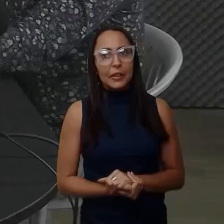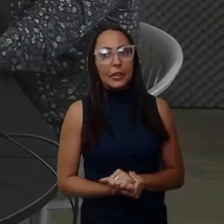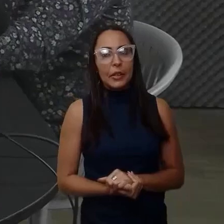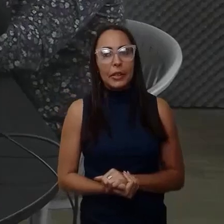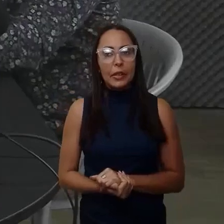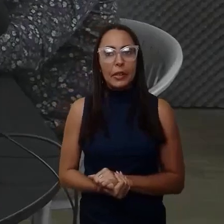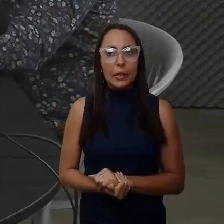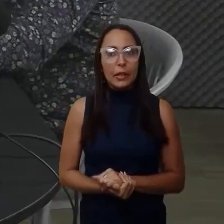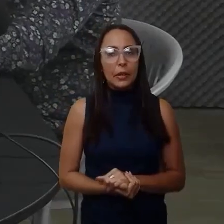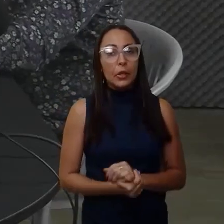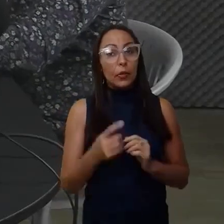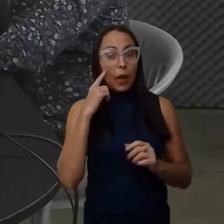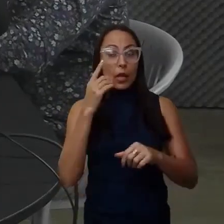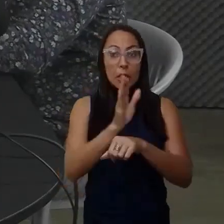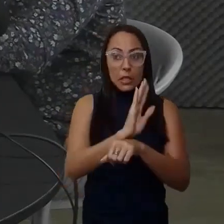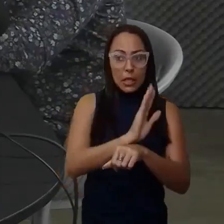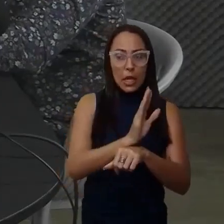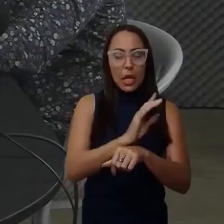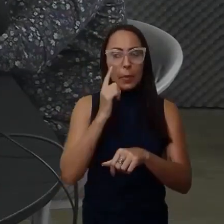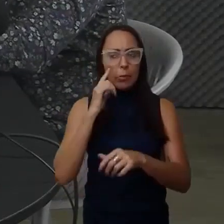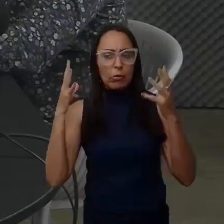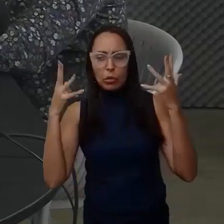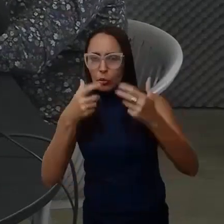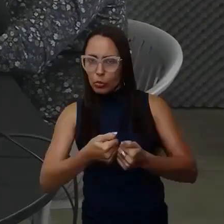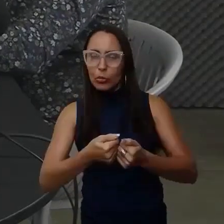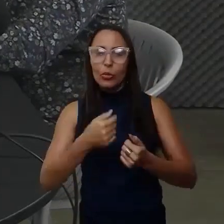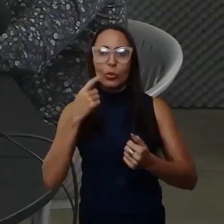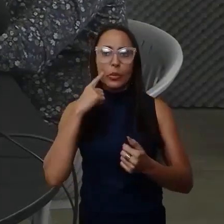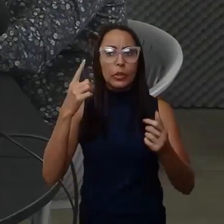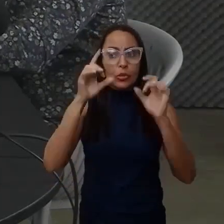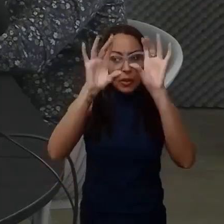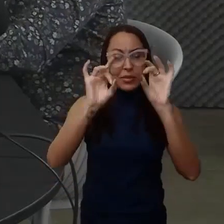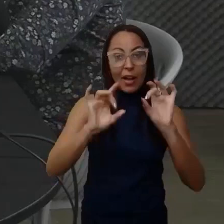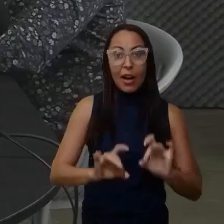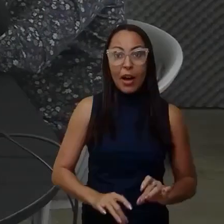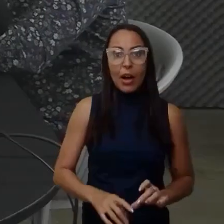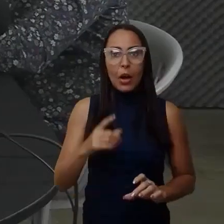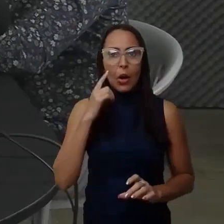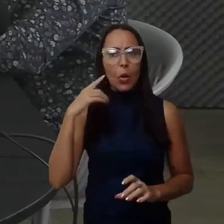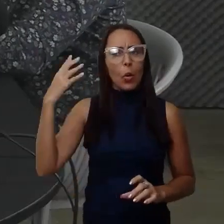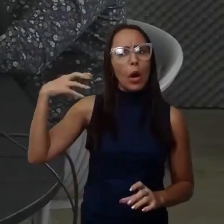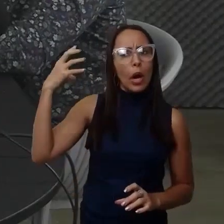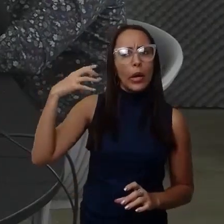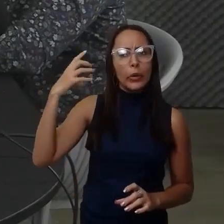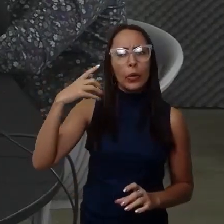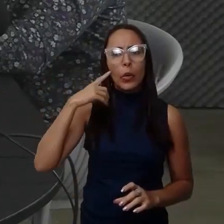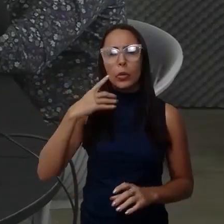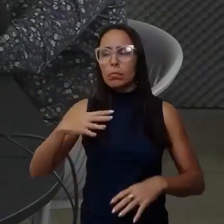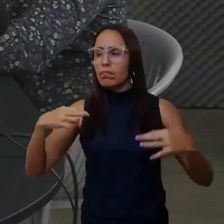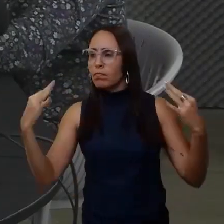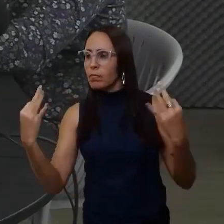Tu fala Rádio, de cinema, né? Tu fala de cinema pra todo mundo. E, em especial, o rádio é uma coisa muito preciosa pra gente.